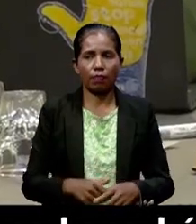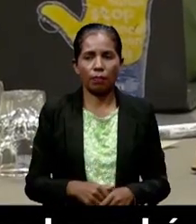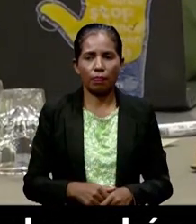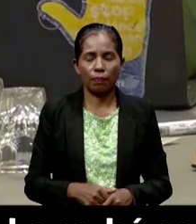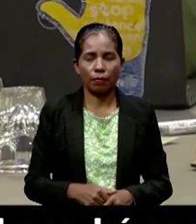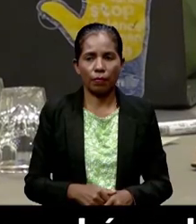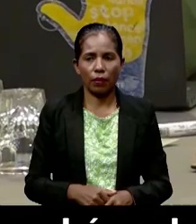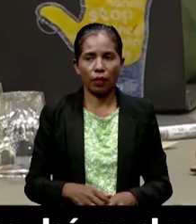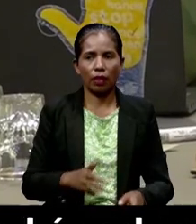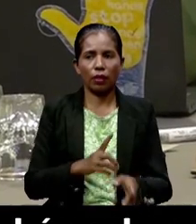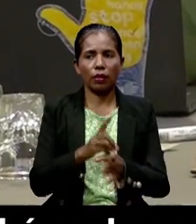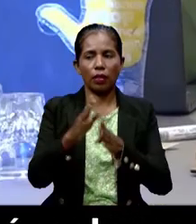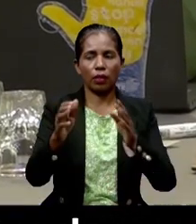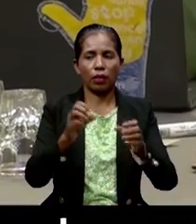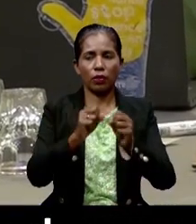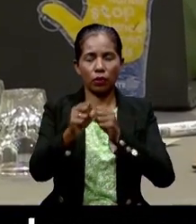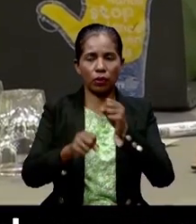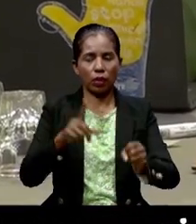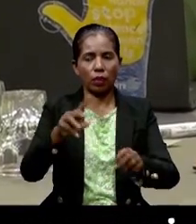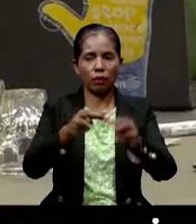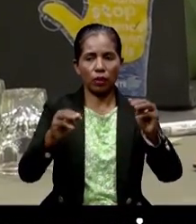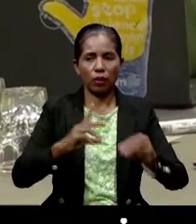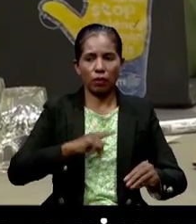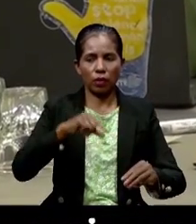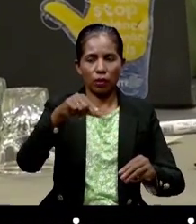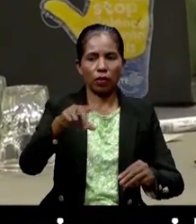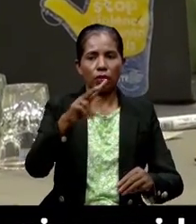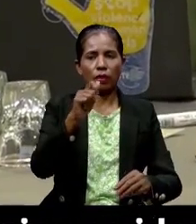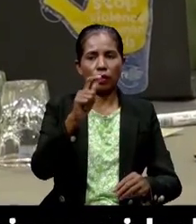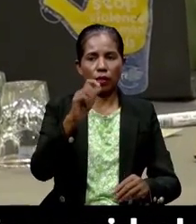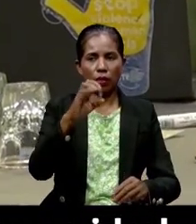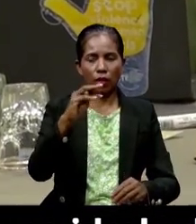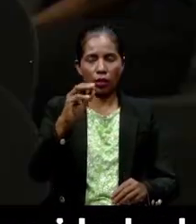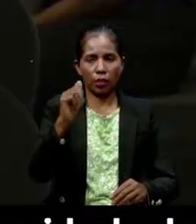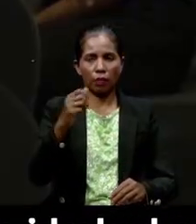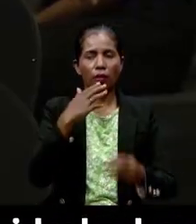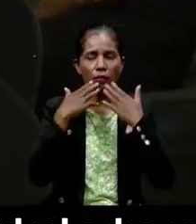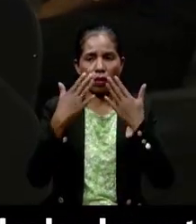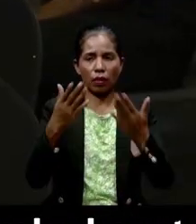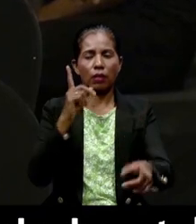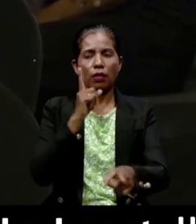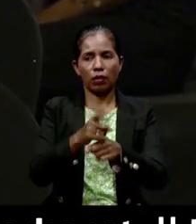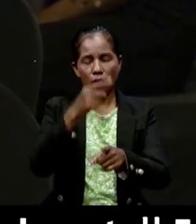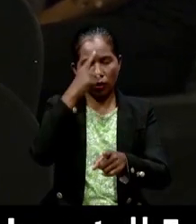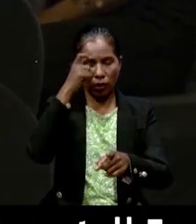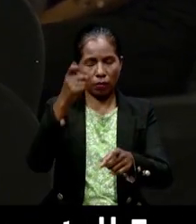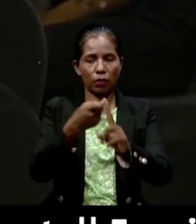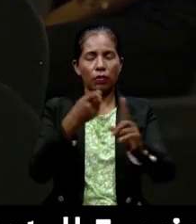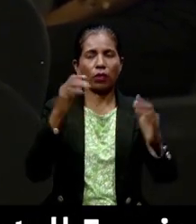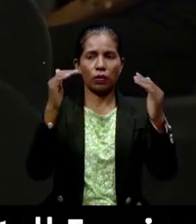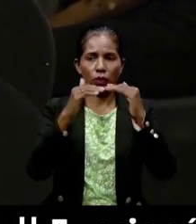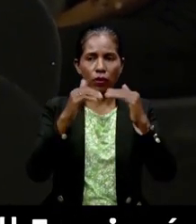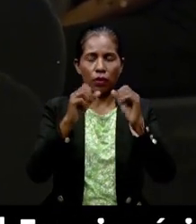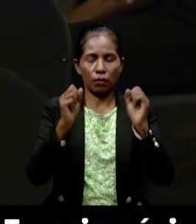Além de ne diretor ação social município Likisa, Fátima Lourdes Salves agradece tebes, tambali husi workshop ne,